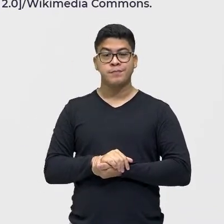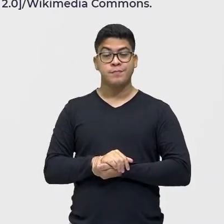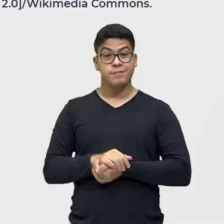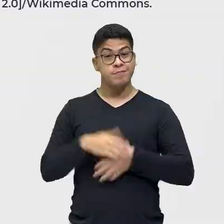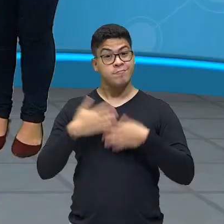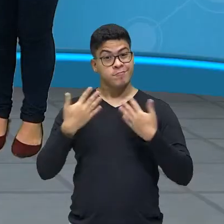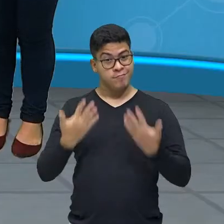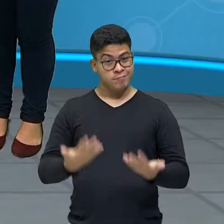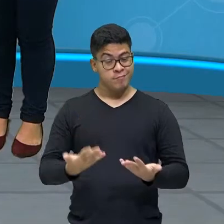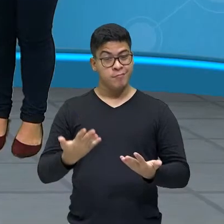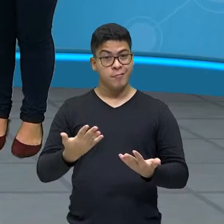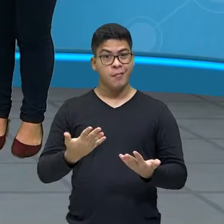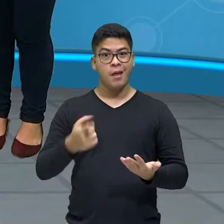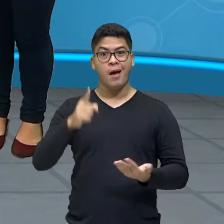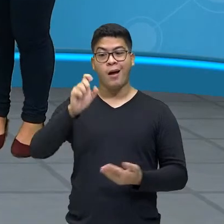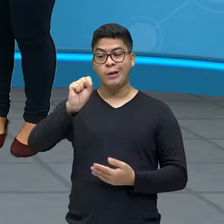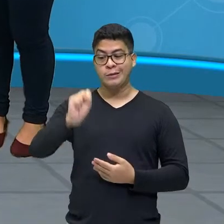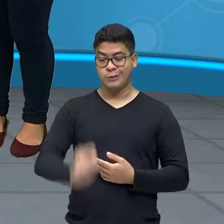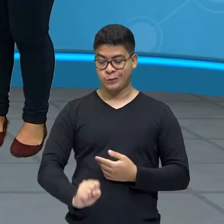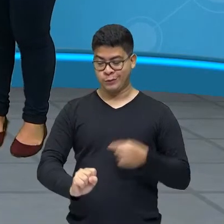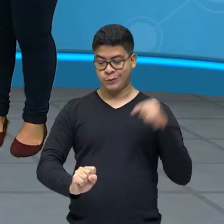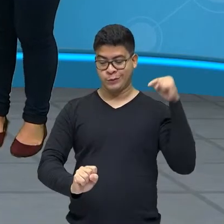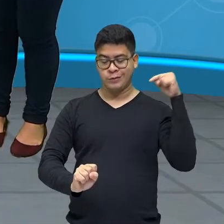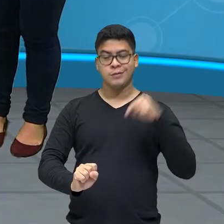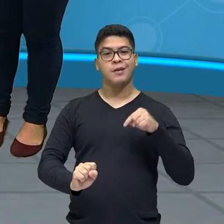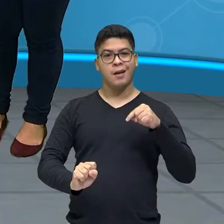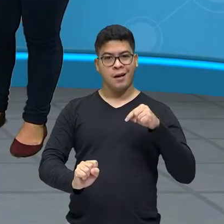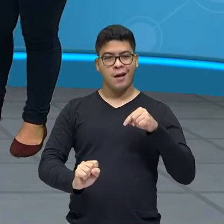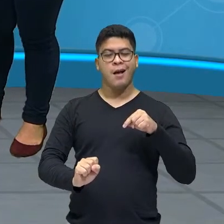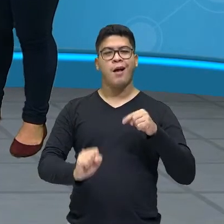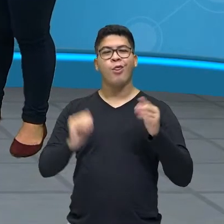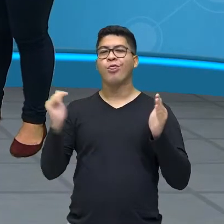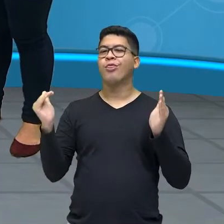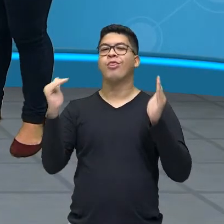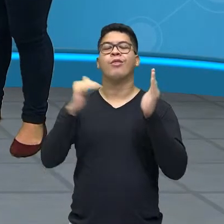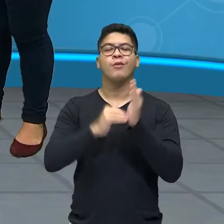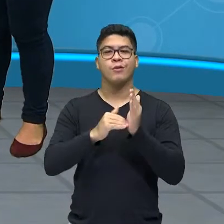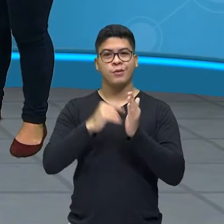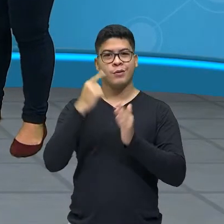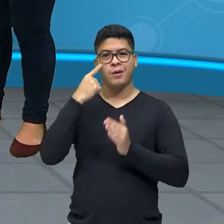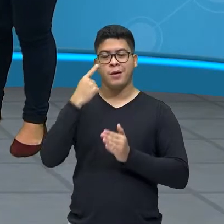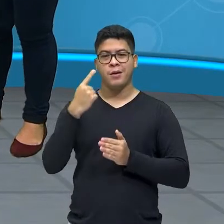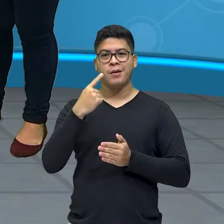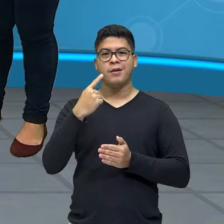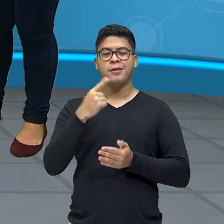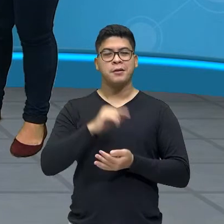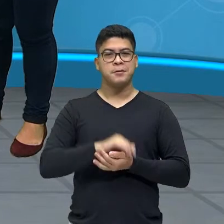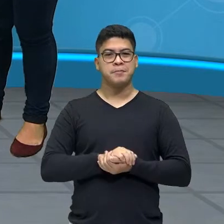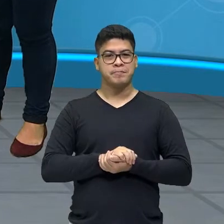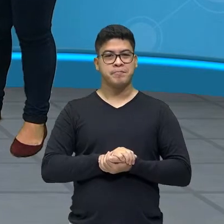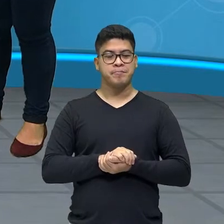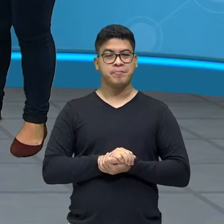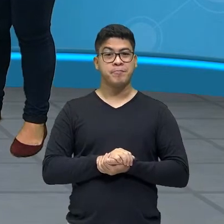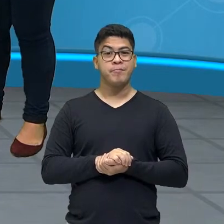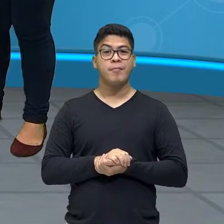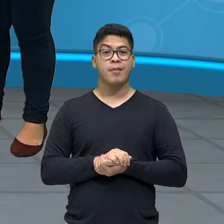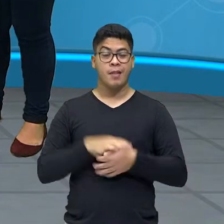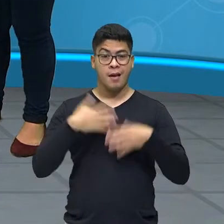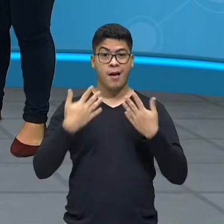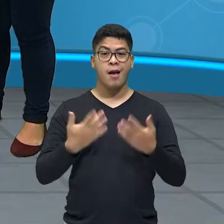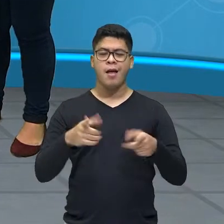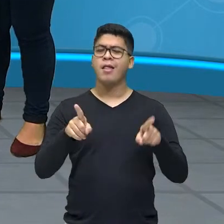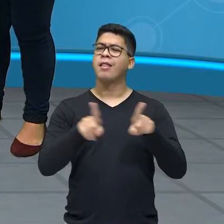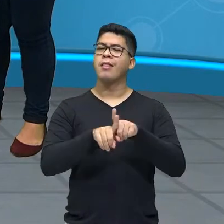Prosseguindo, chegamos na região sul, lá no finalzinho ali do nosso mapa. Região sul também tem